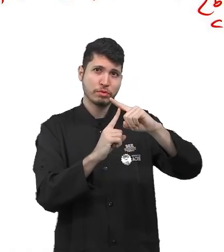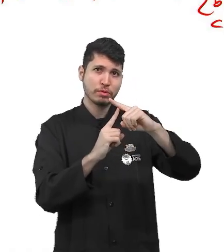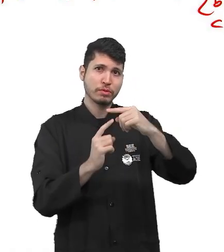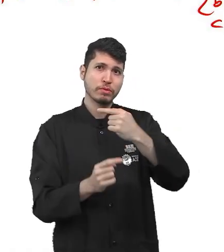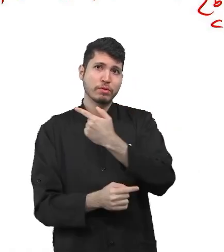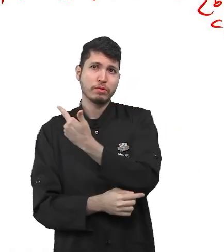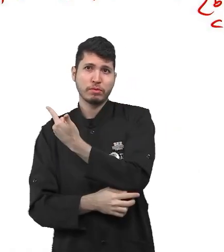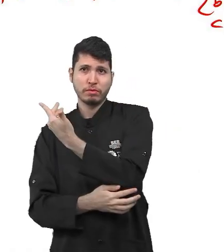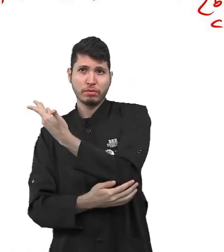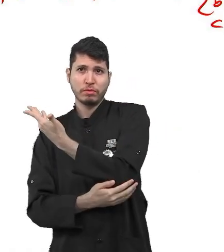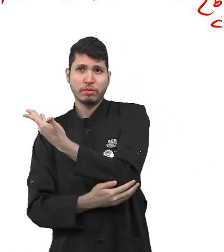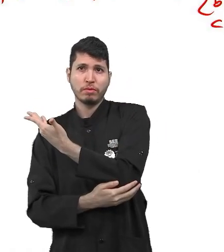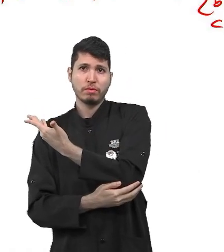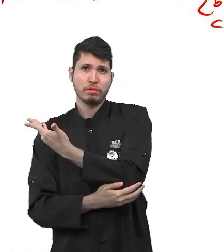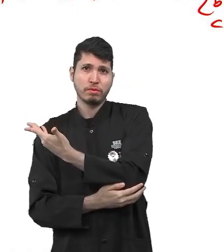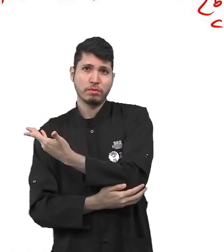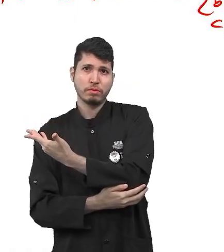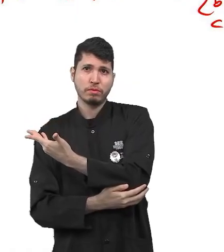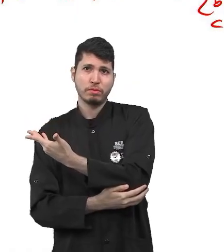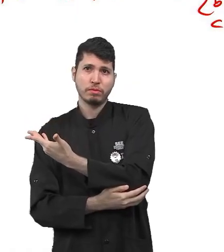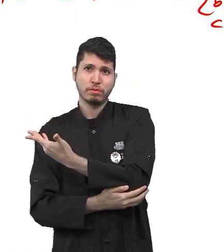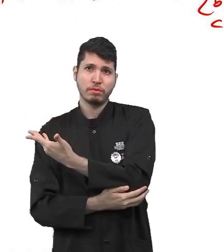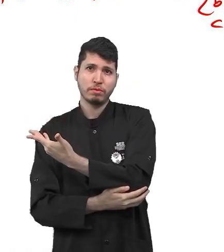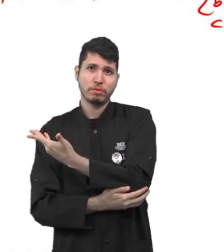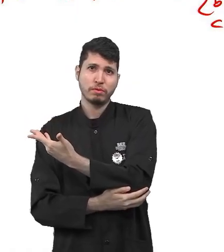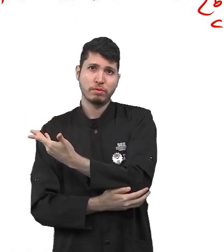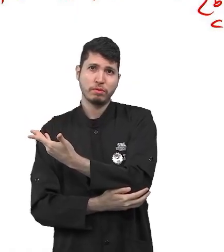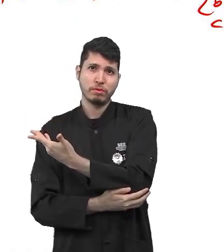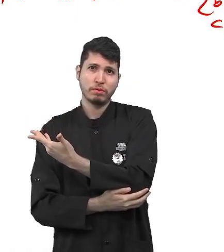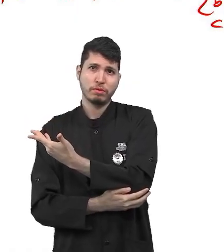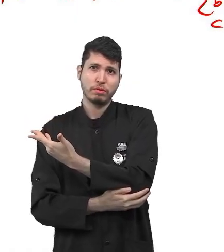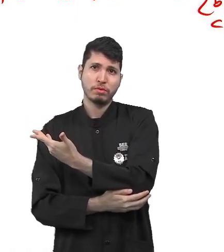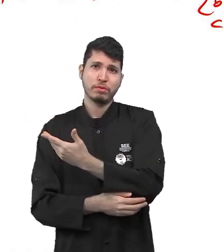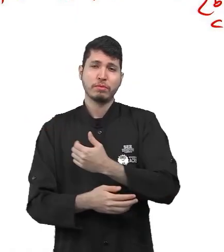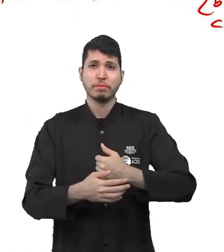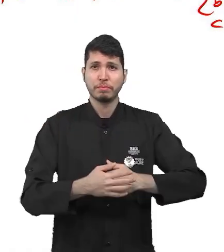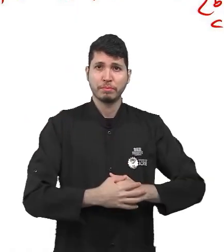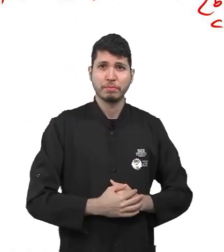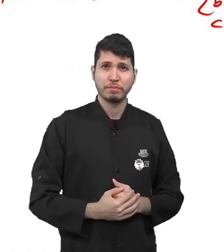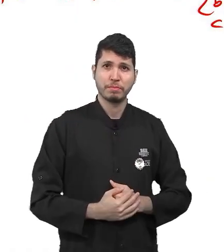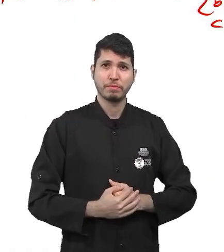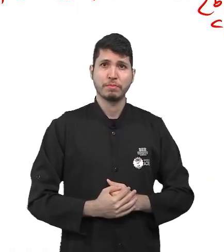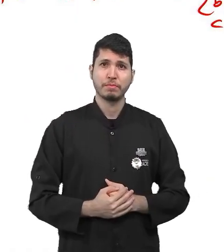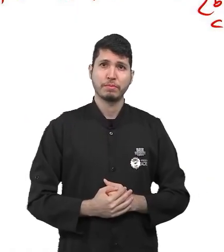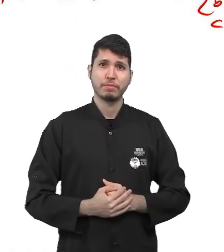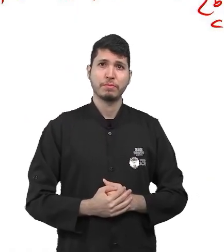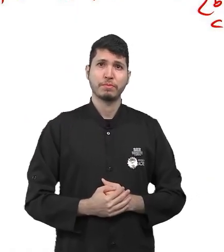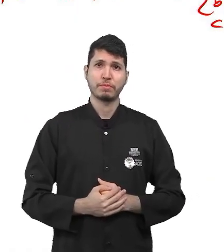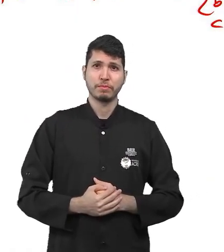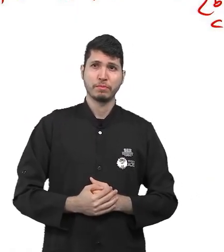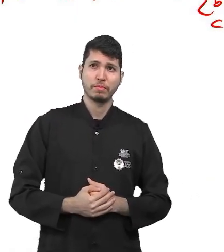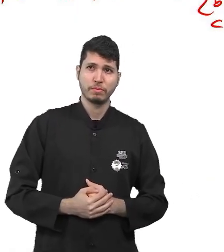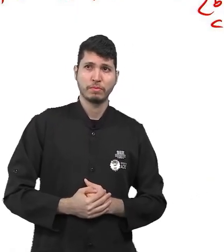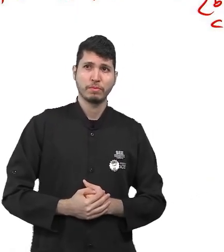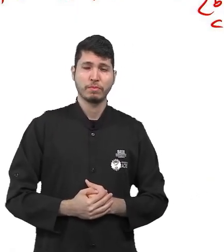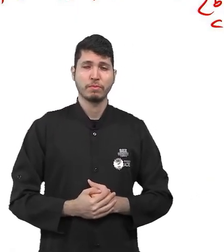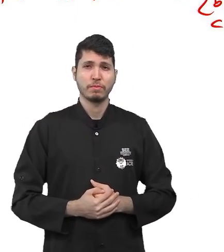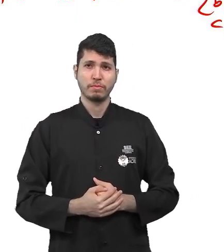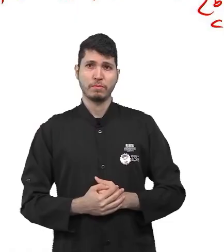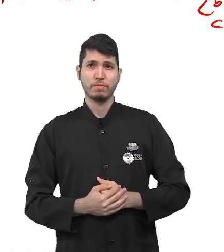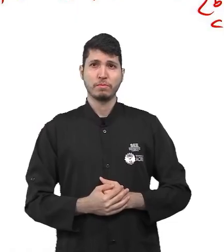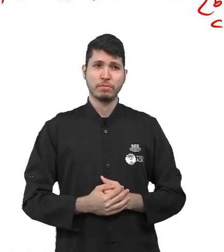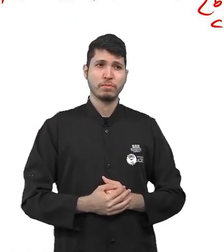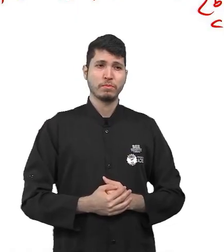no intervalo de 0 a 17, média no intervalo de 17 a 30, alto no intervalo de 30 a 43